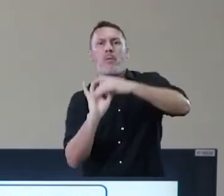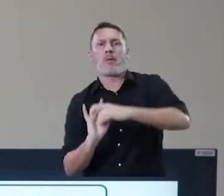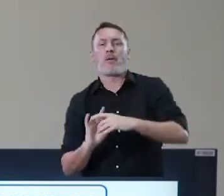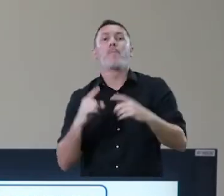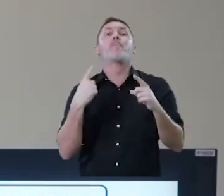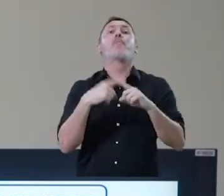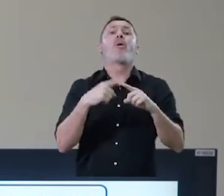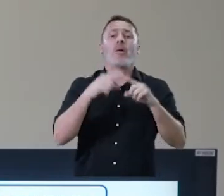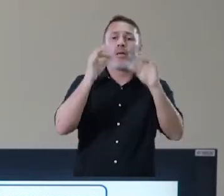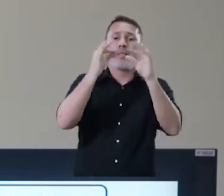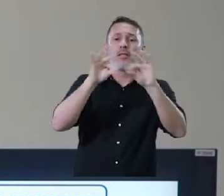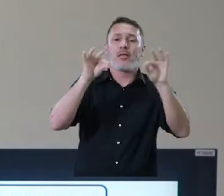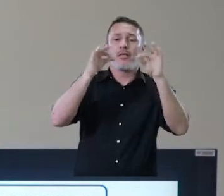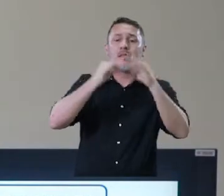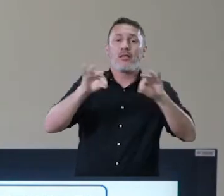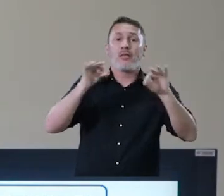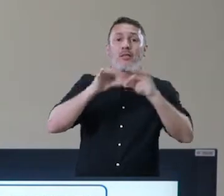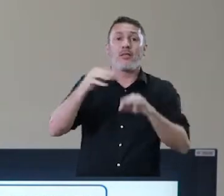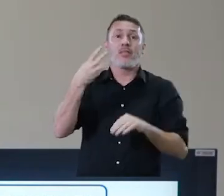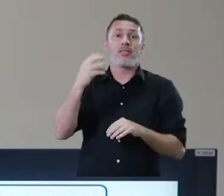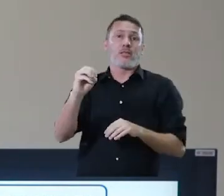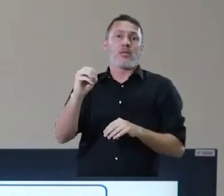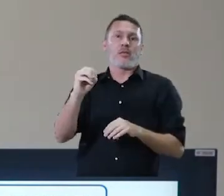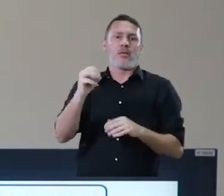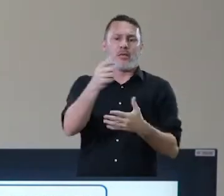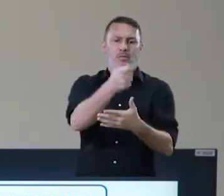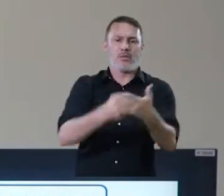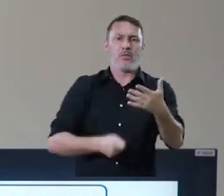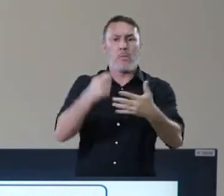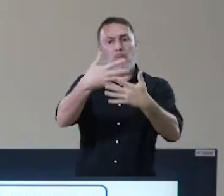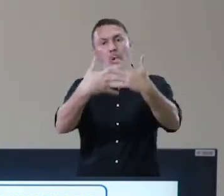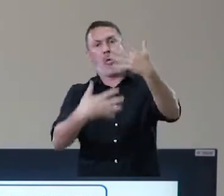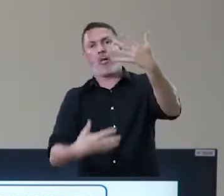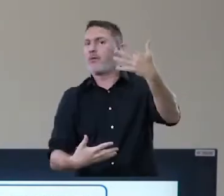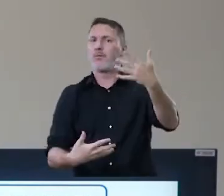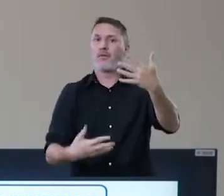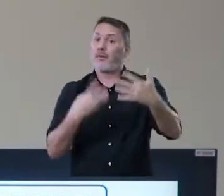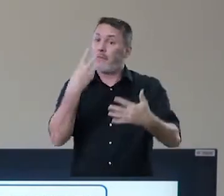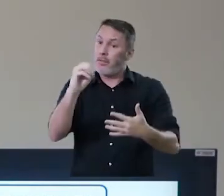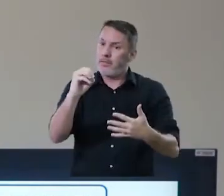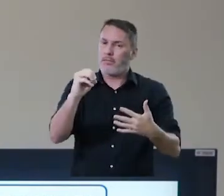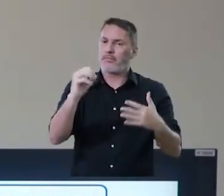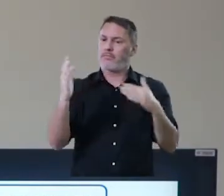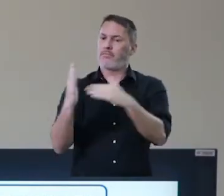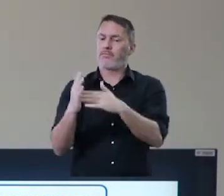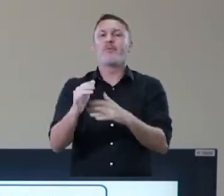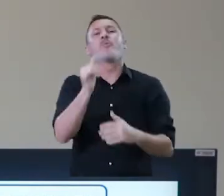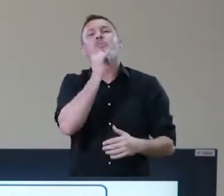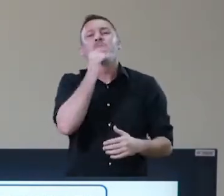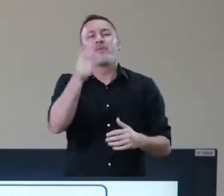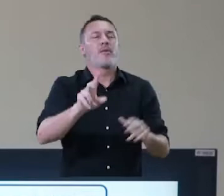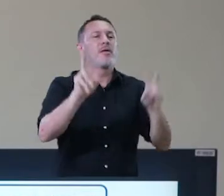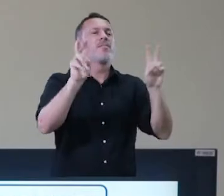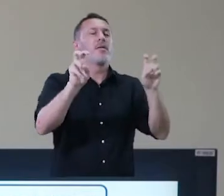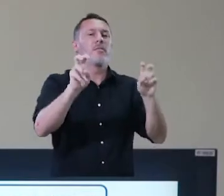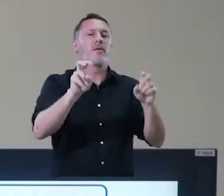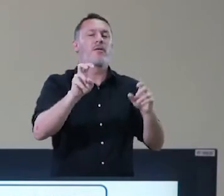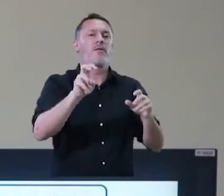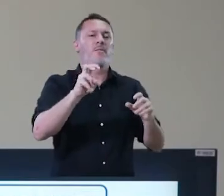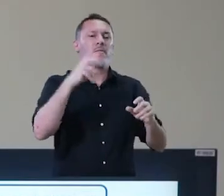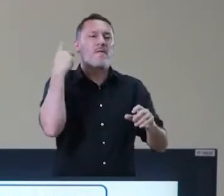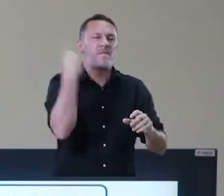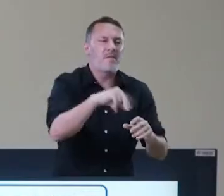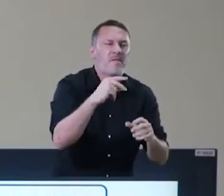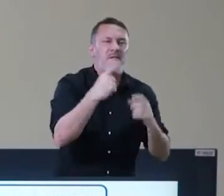30 linhas. Você vai jogar essa interpretação ali em 30 linhas. Obviamente, se eu falar, galera, vamos falar sobre um tema, violência contra os